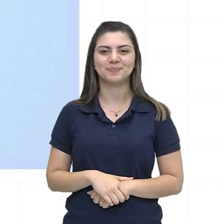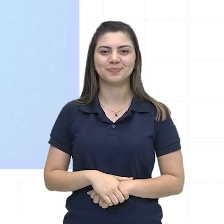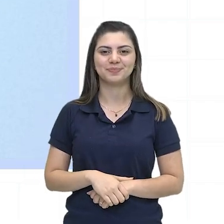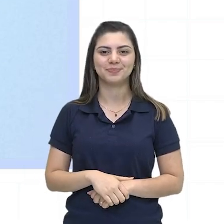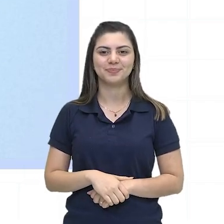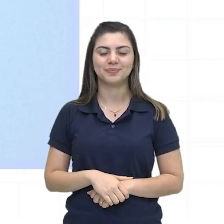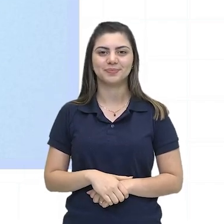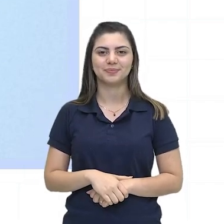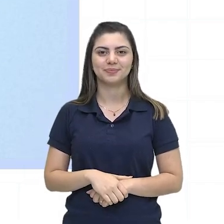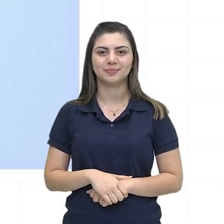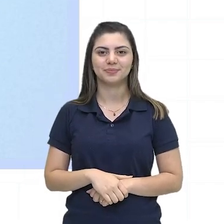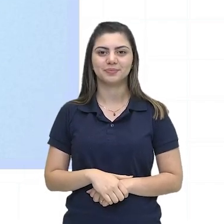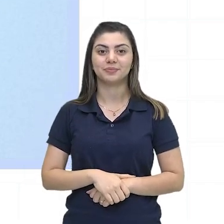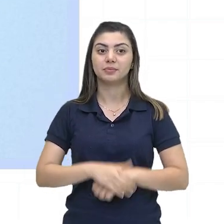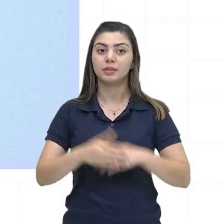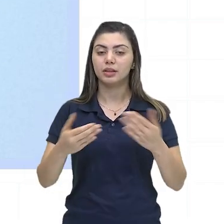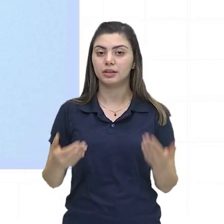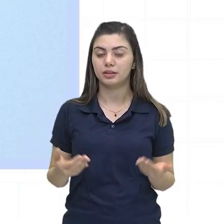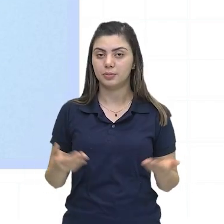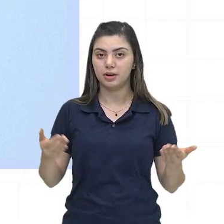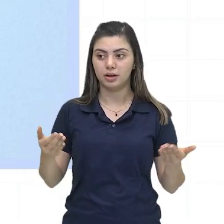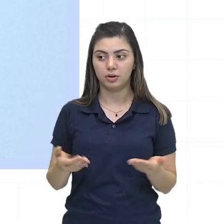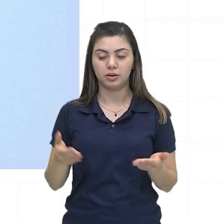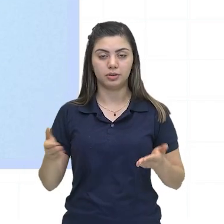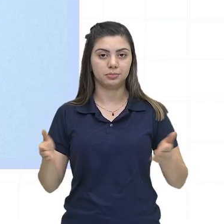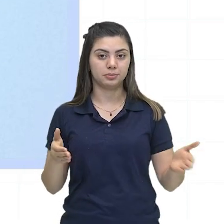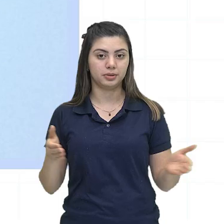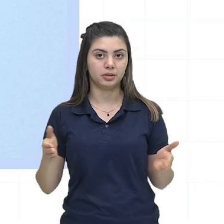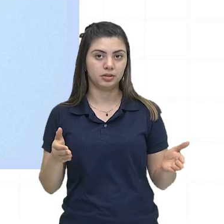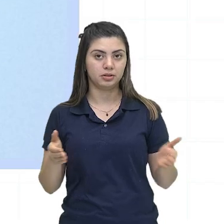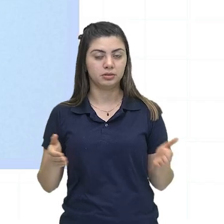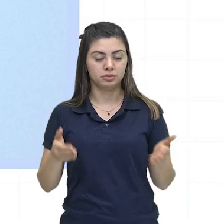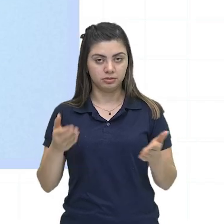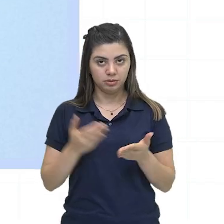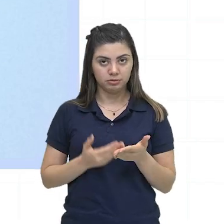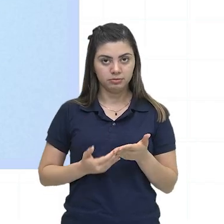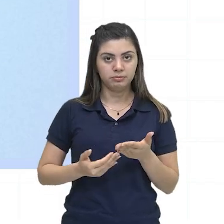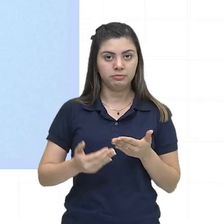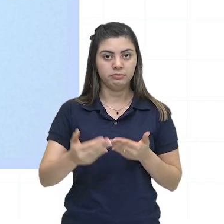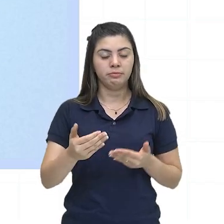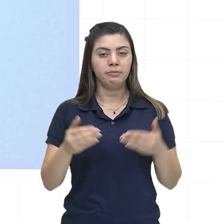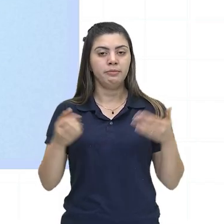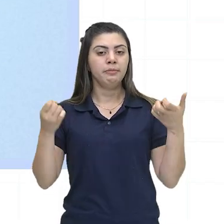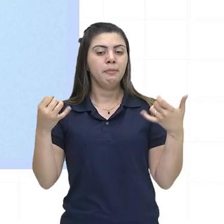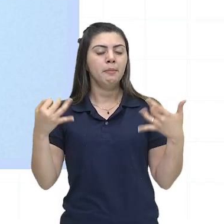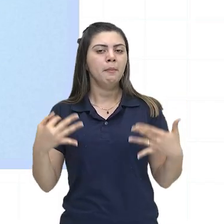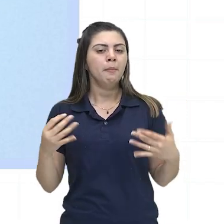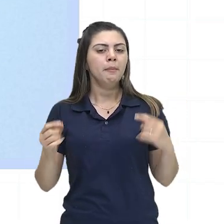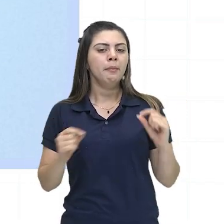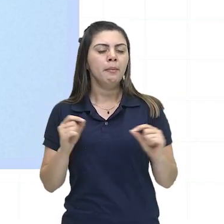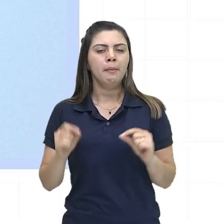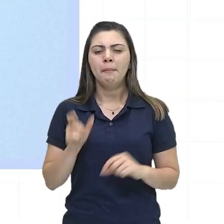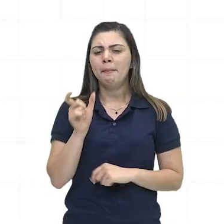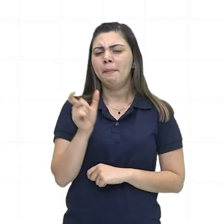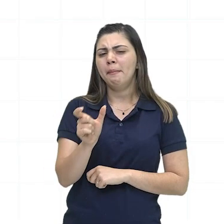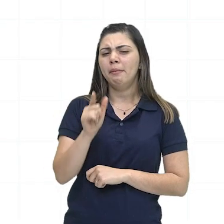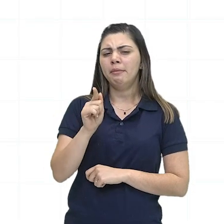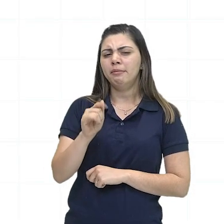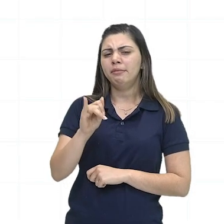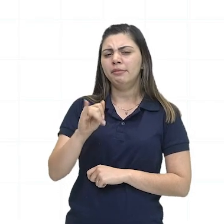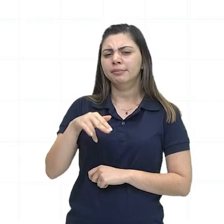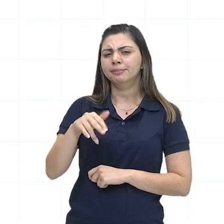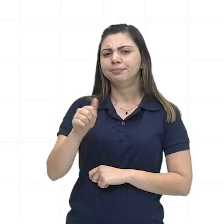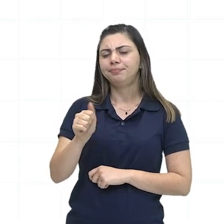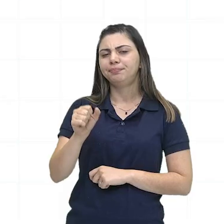certo? Então, para continuar esse momento, eu já venho falando para vocês sobre a palavra